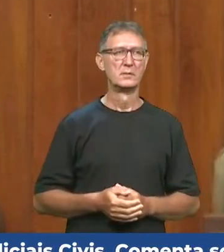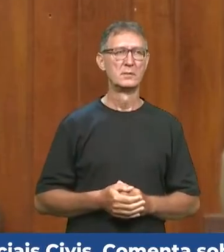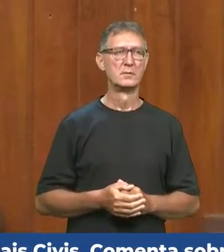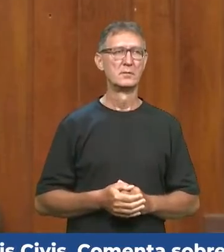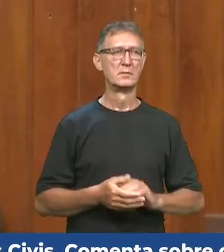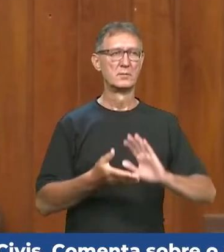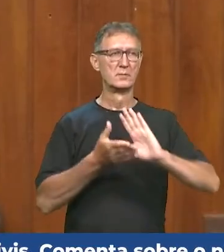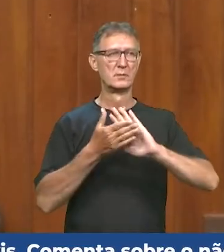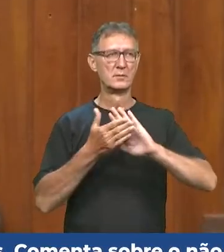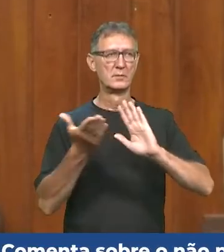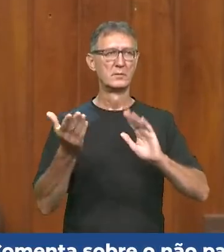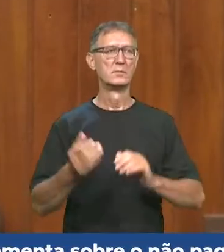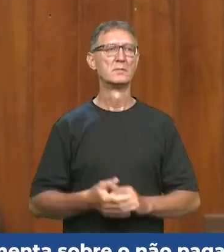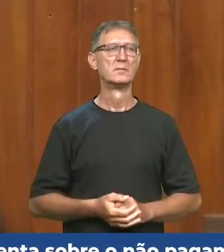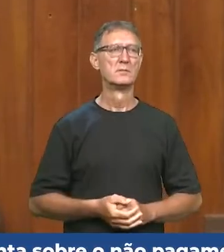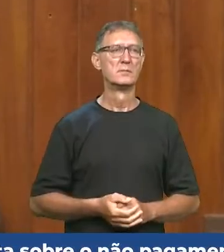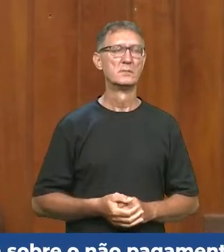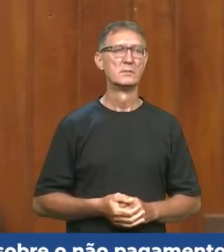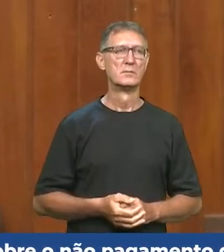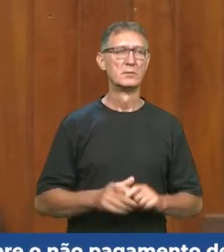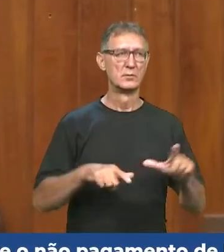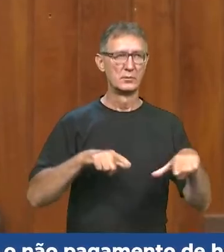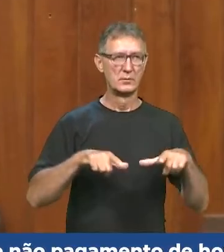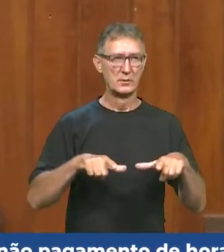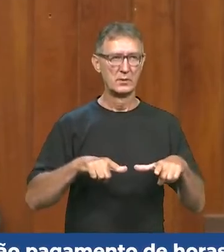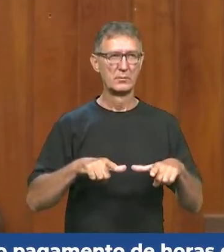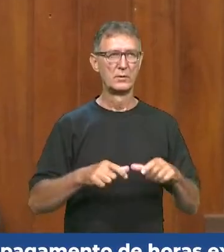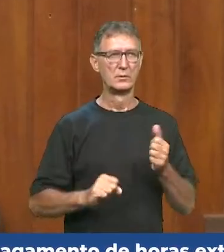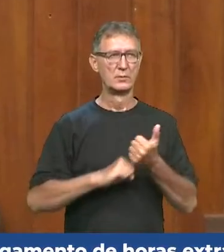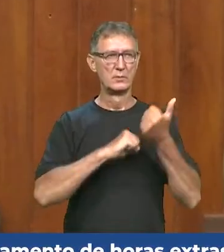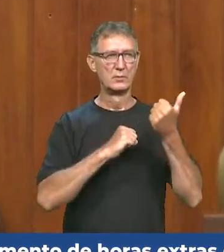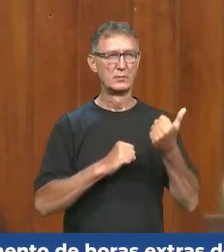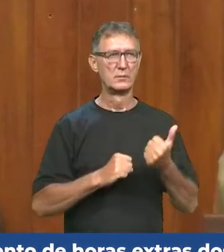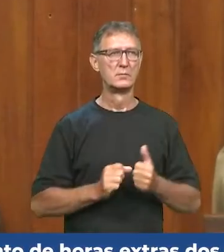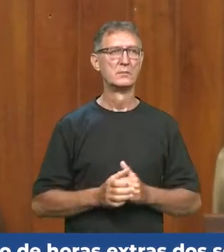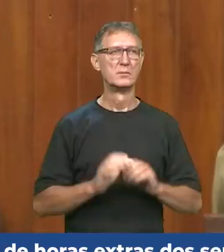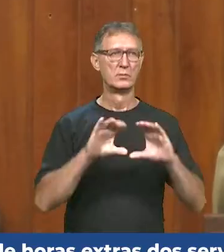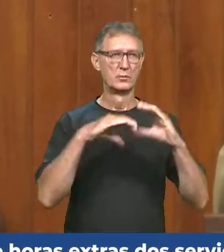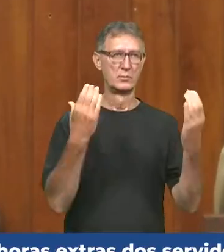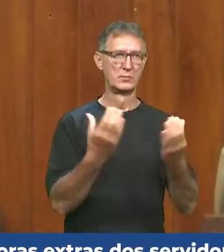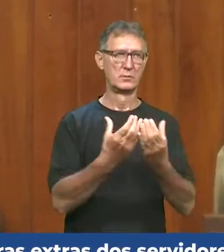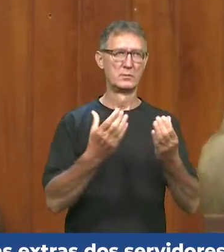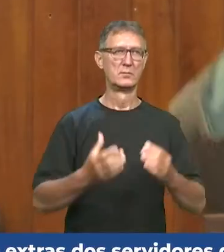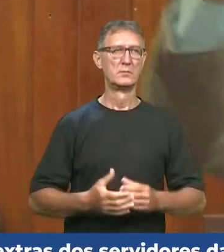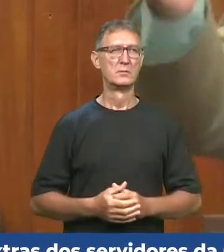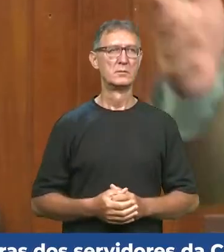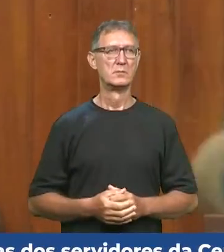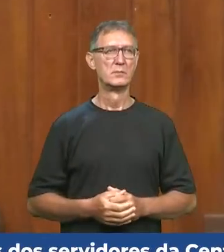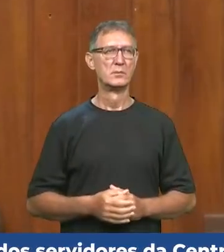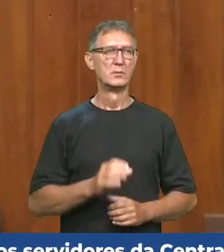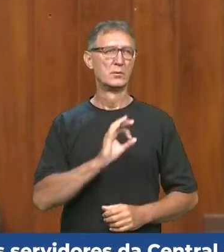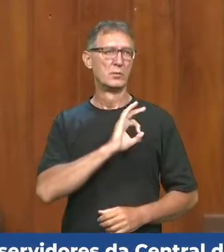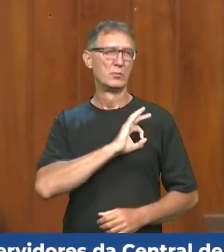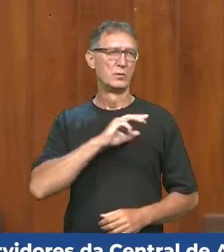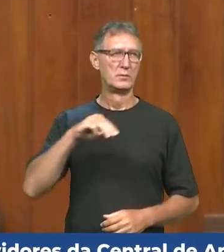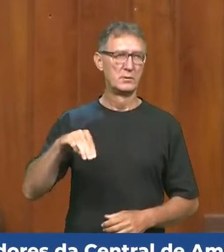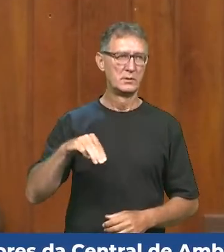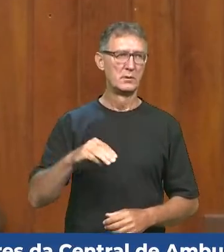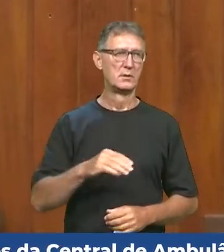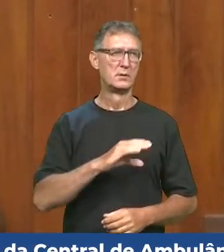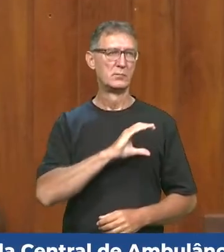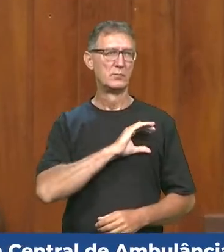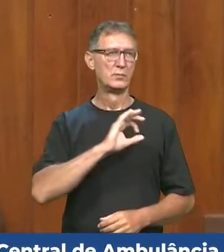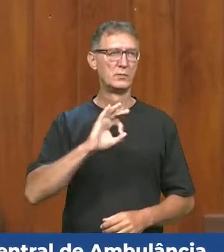cumprimentá-los pelo trabalho, pelo apoio que dão à nossa comunidade, Polícia Militar, mas a